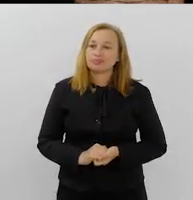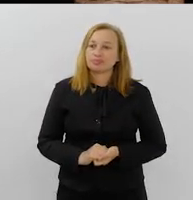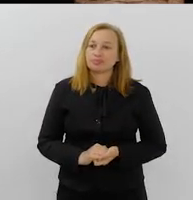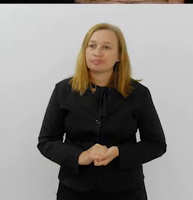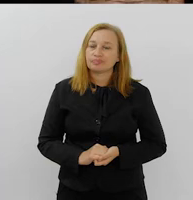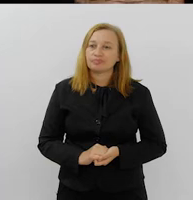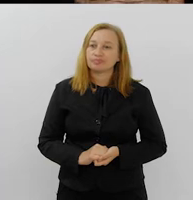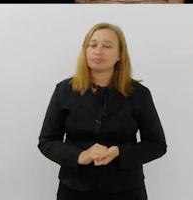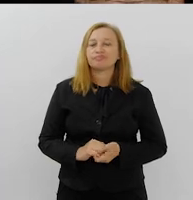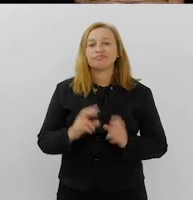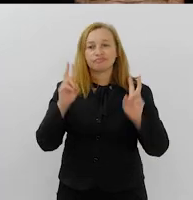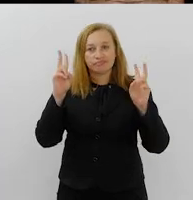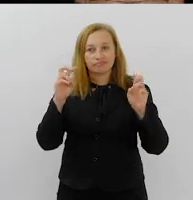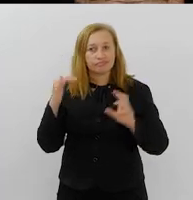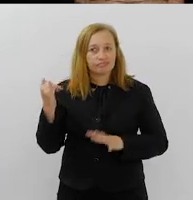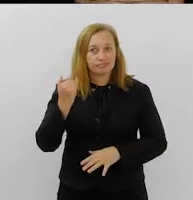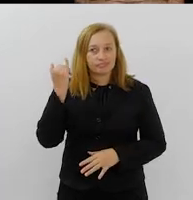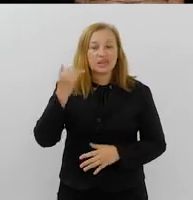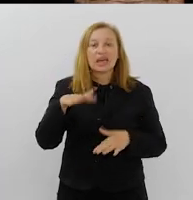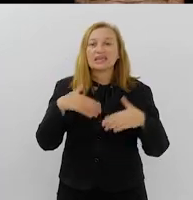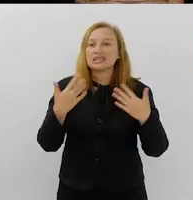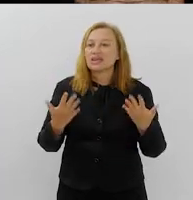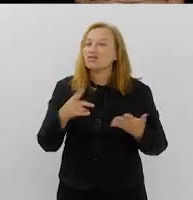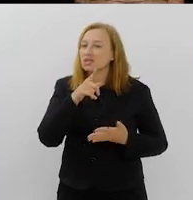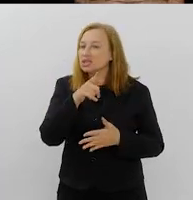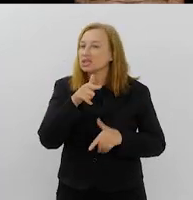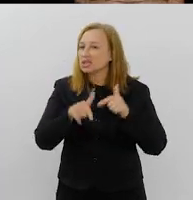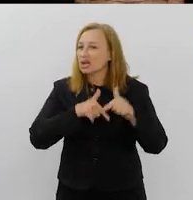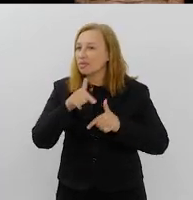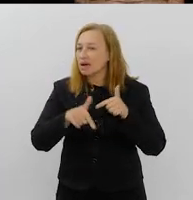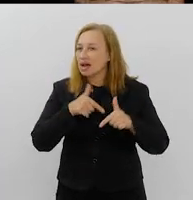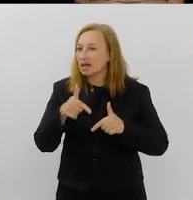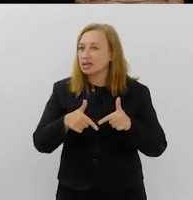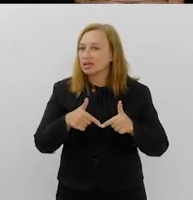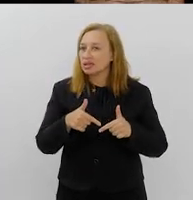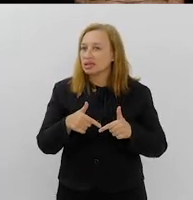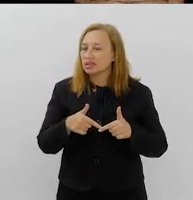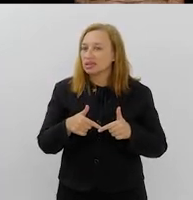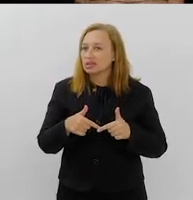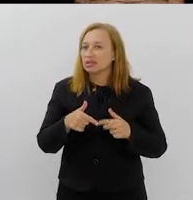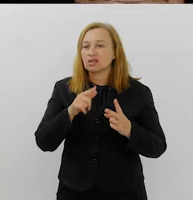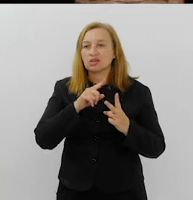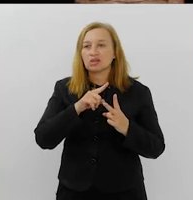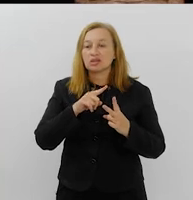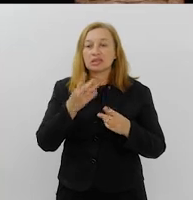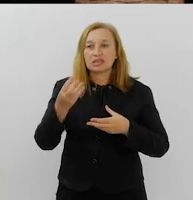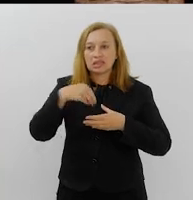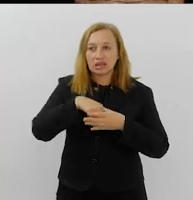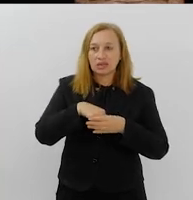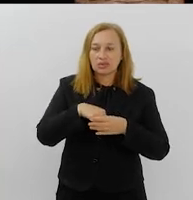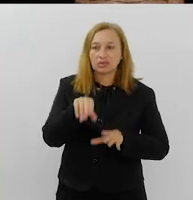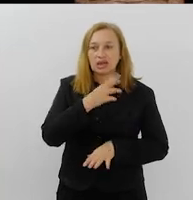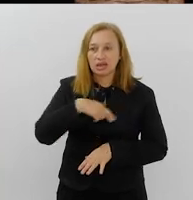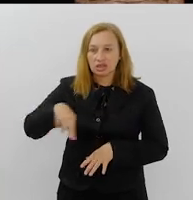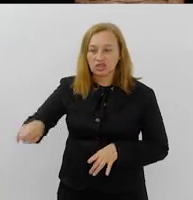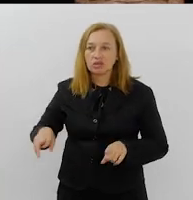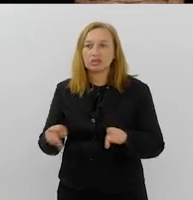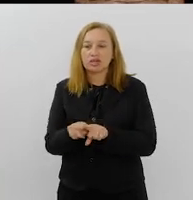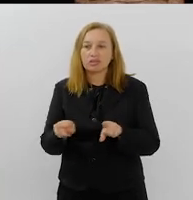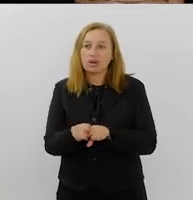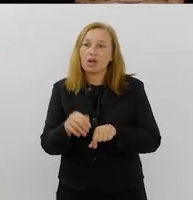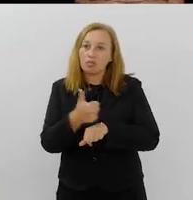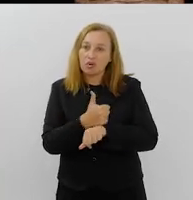assunto, sobre esse tema. Então, você trabalha com ele duas vezes, dentro da sua religião e dentro